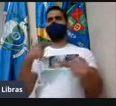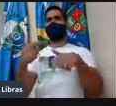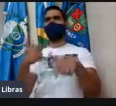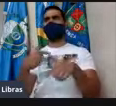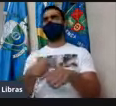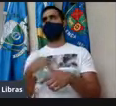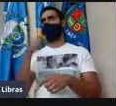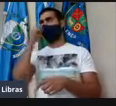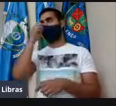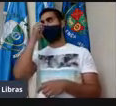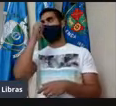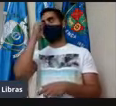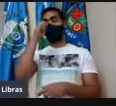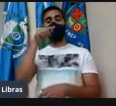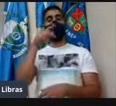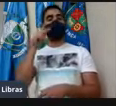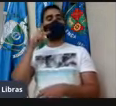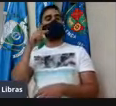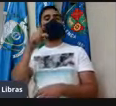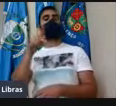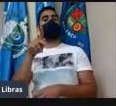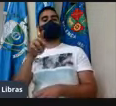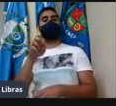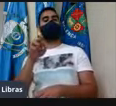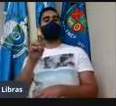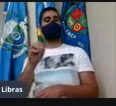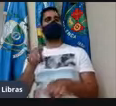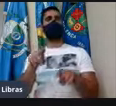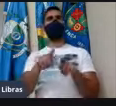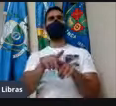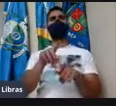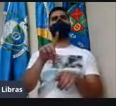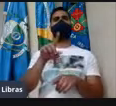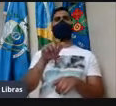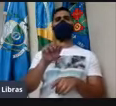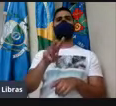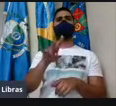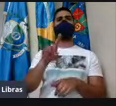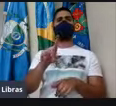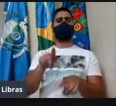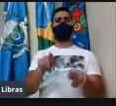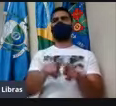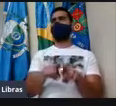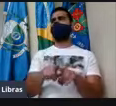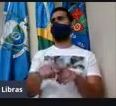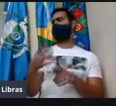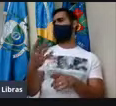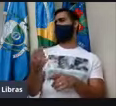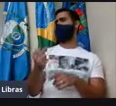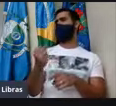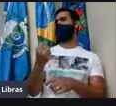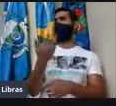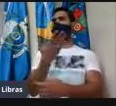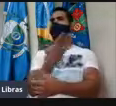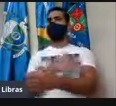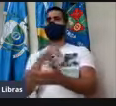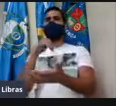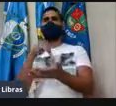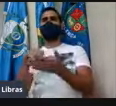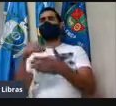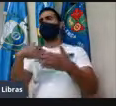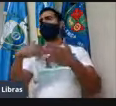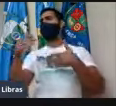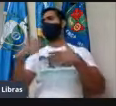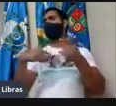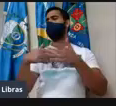Você, vereador Pedro, já foi gestor, vereador David também. Você assumir uma pasta em qualquer dos